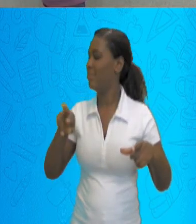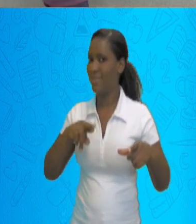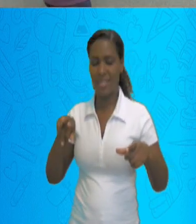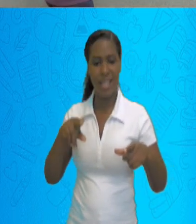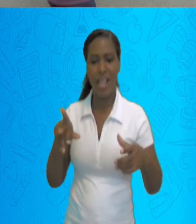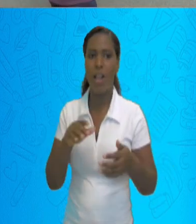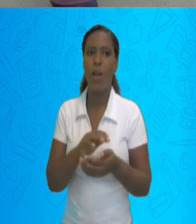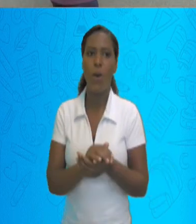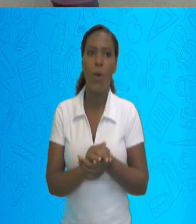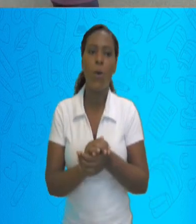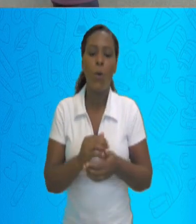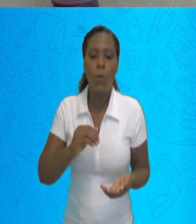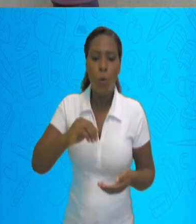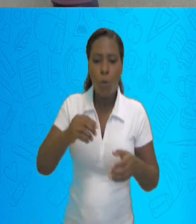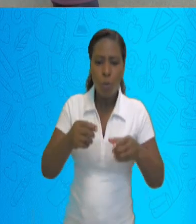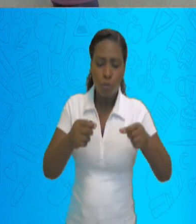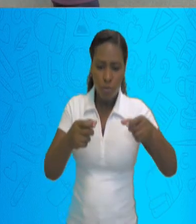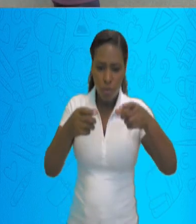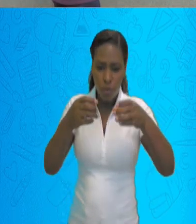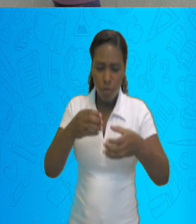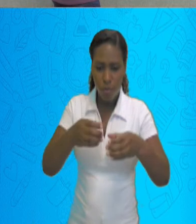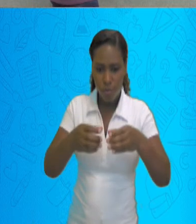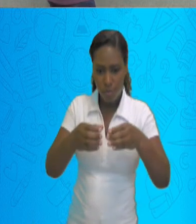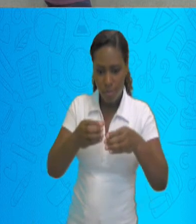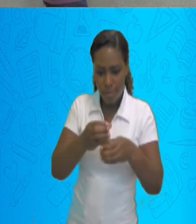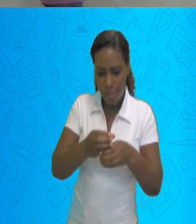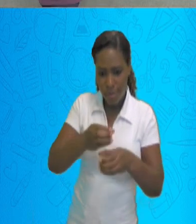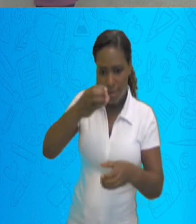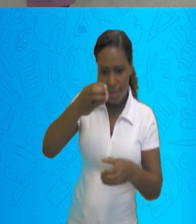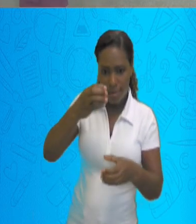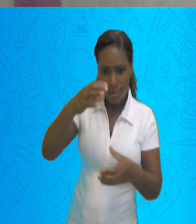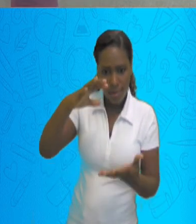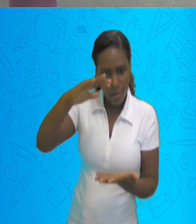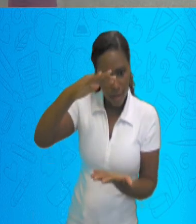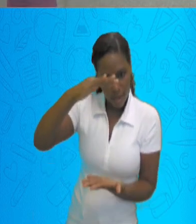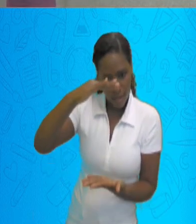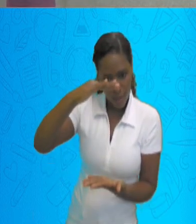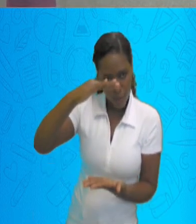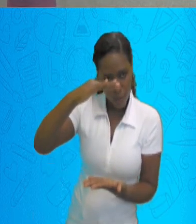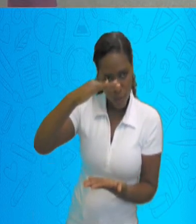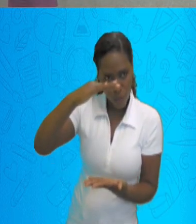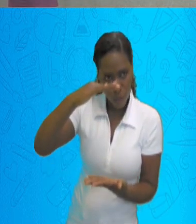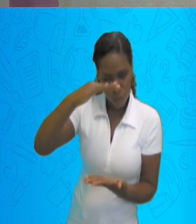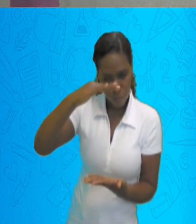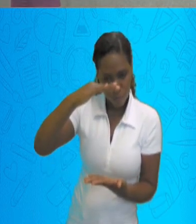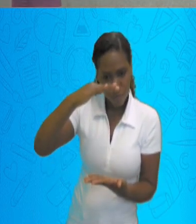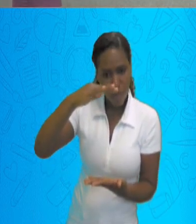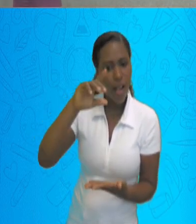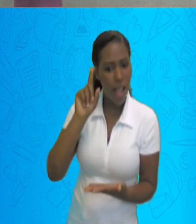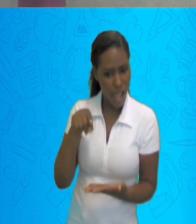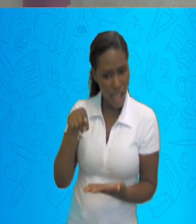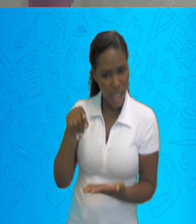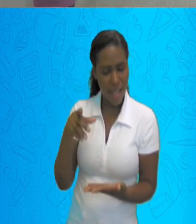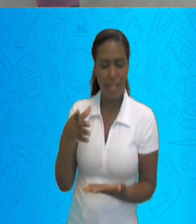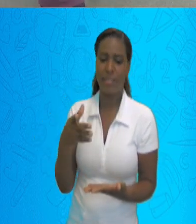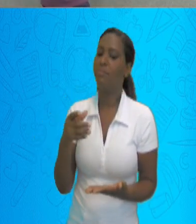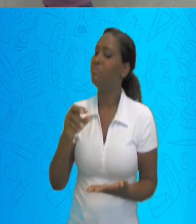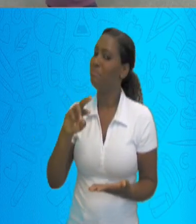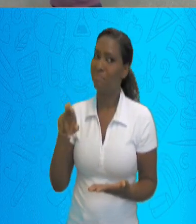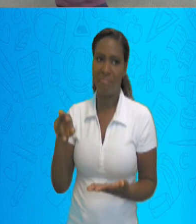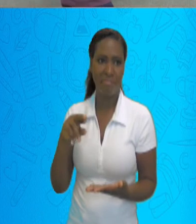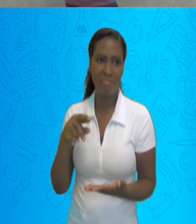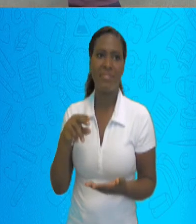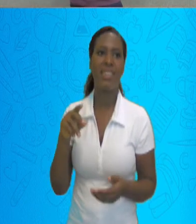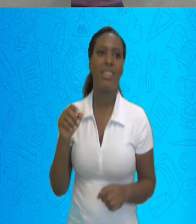é? Não. O cilindro é um sólido geométrico corpo redondo. Então, ele não tem uma base plana. O